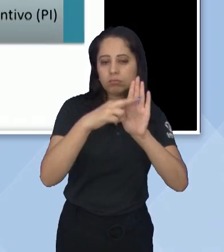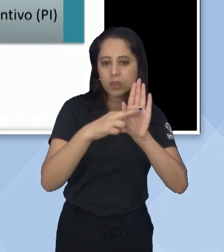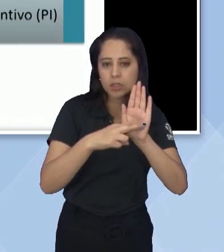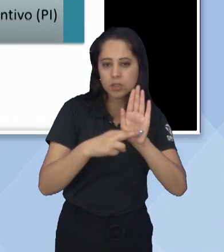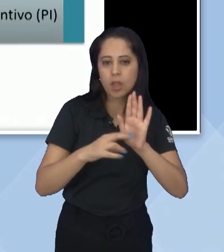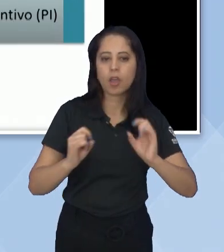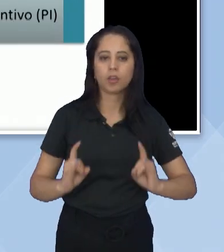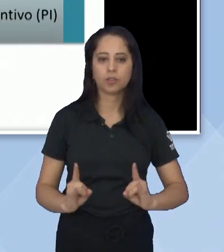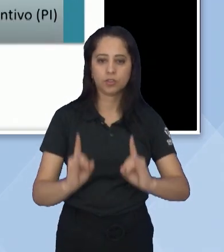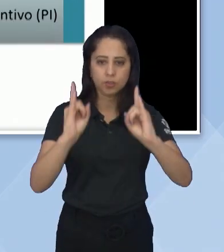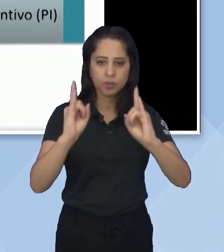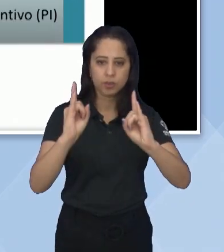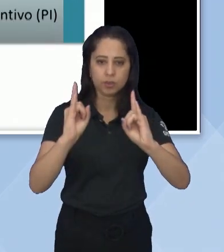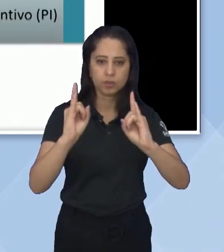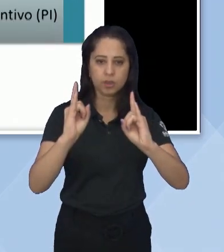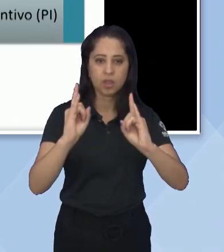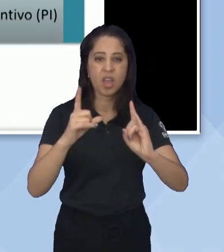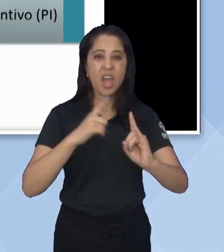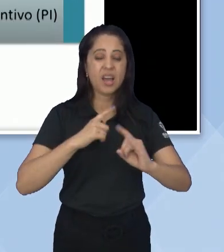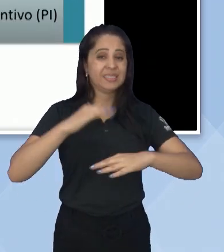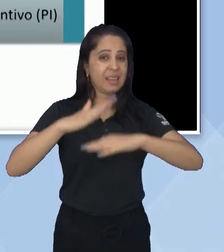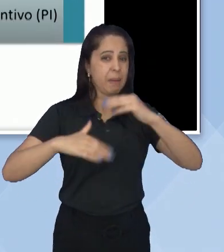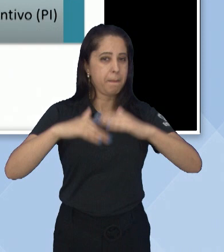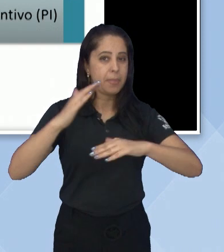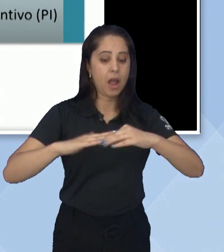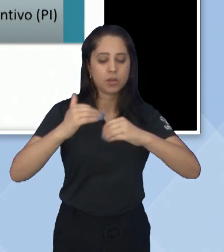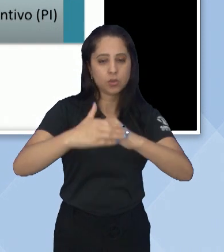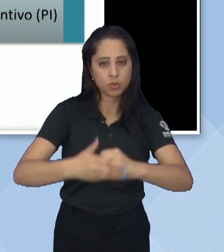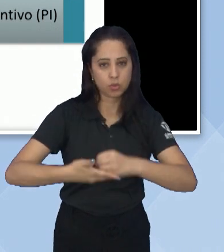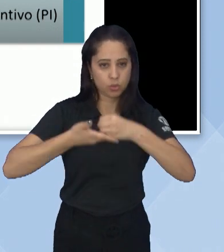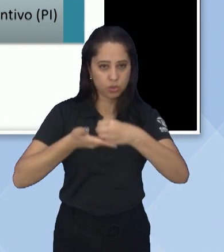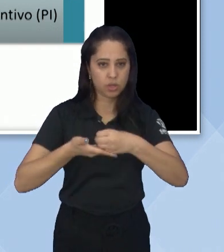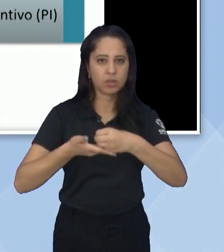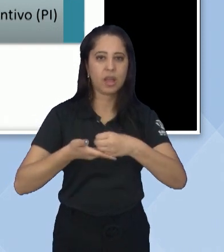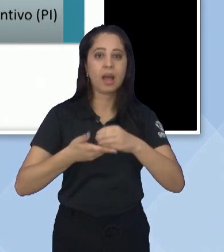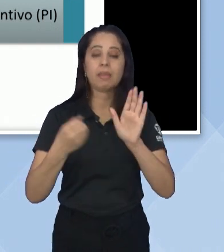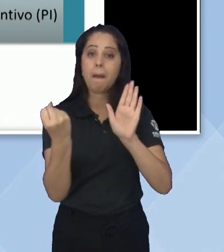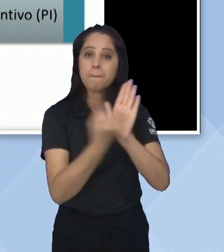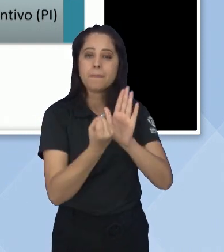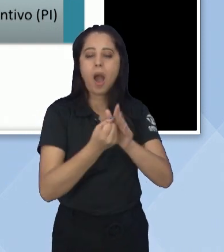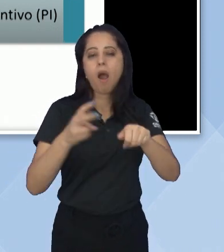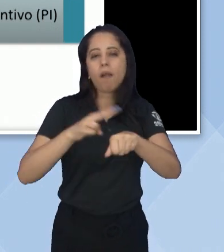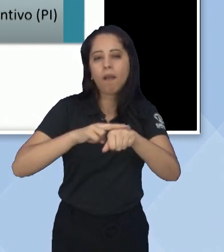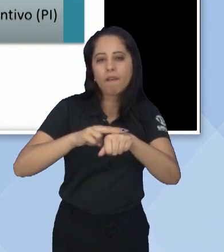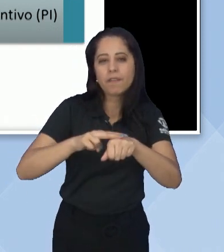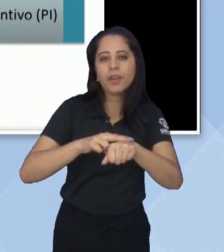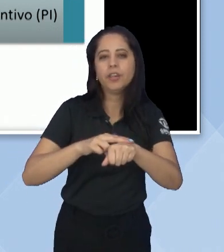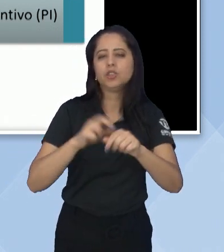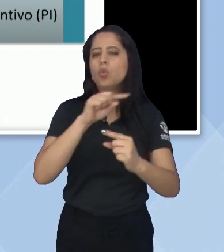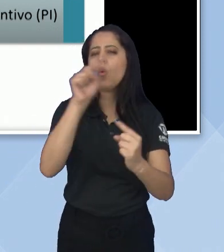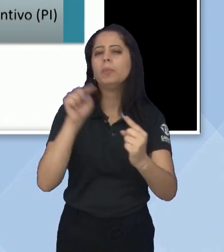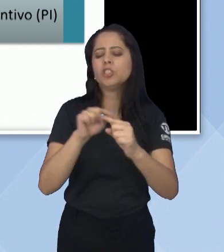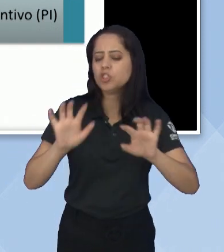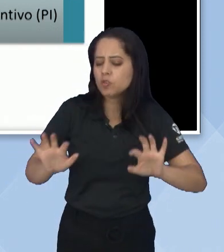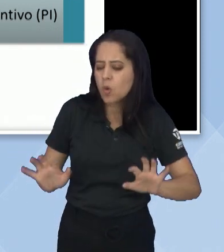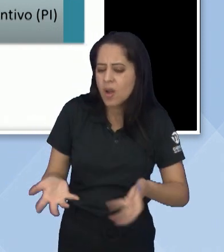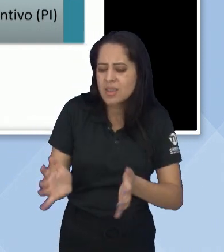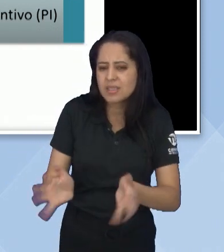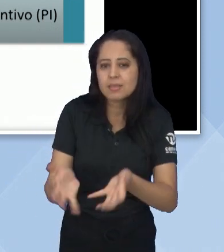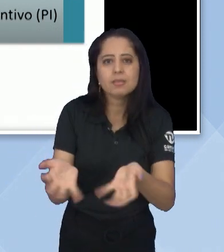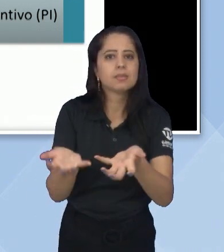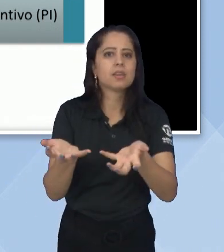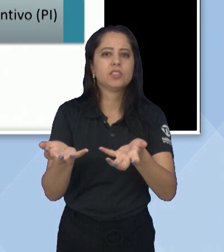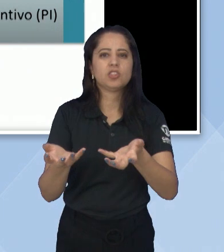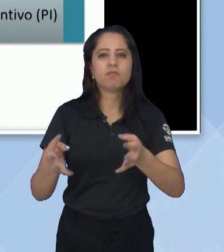inovamos o código com uma série de práticas sustentáveis pelo Verde tudo para Aí se realmente incentivar essas questões Tec